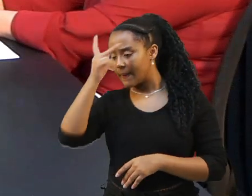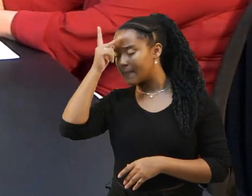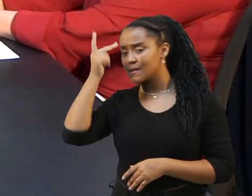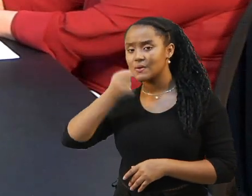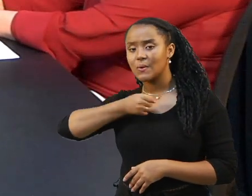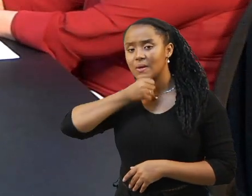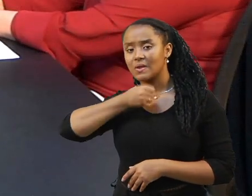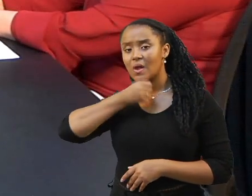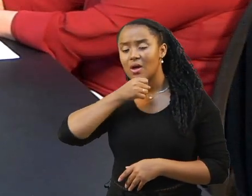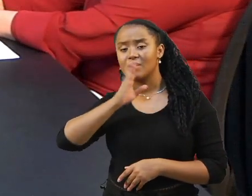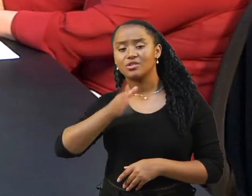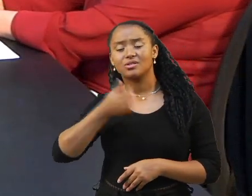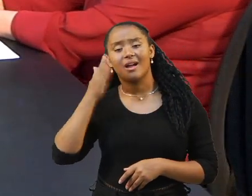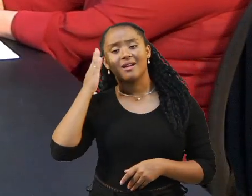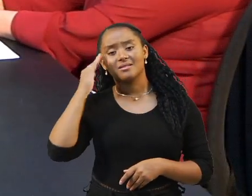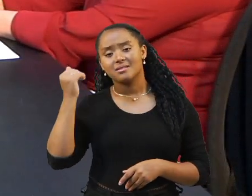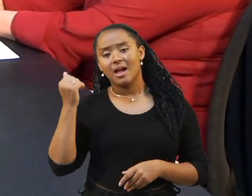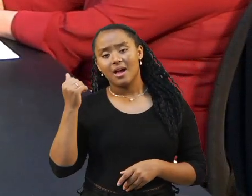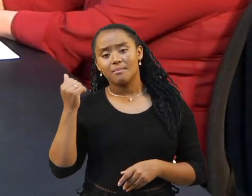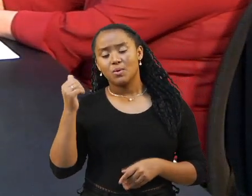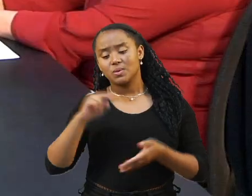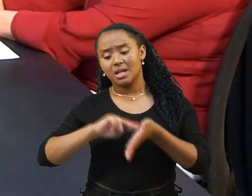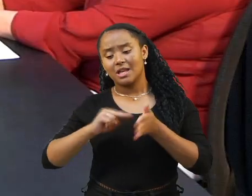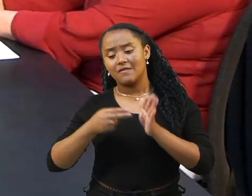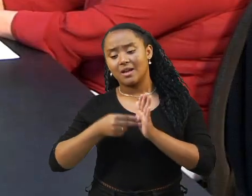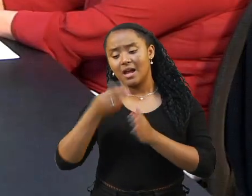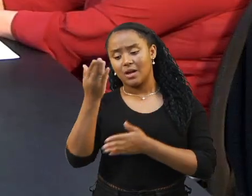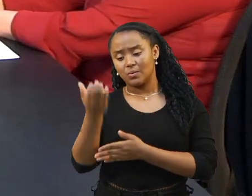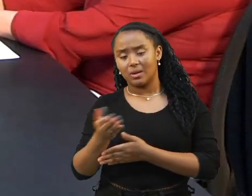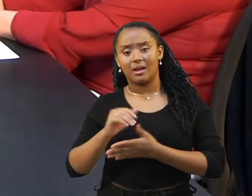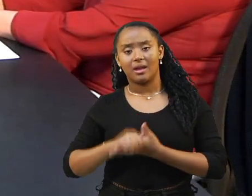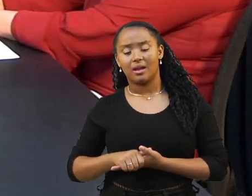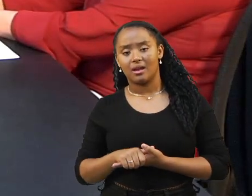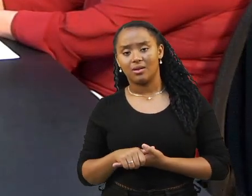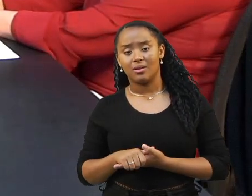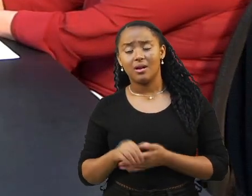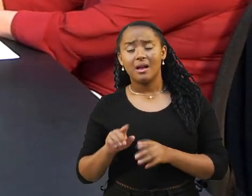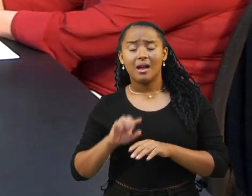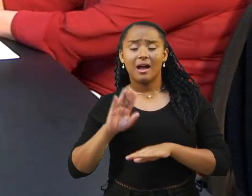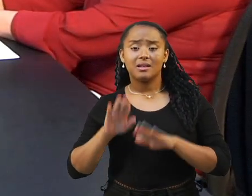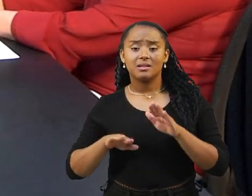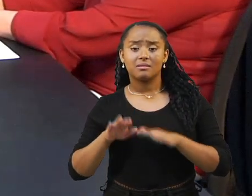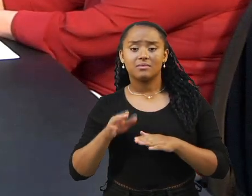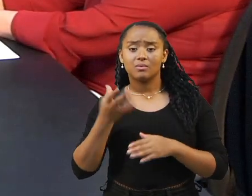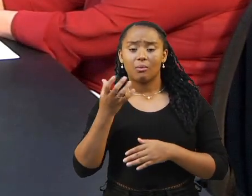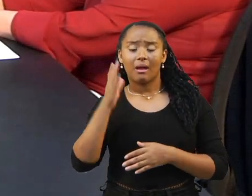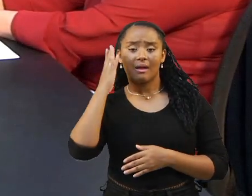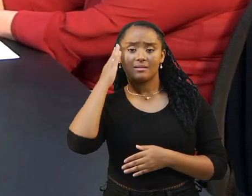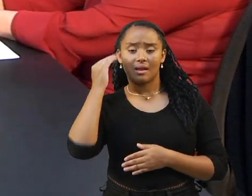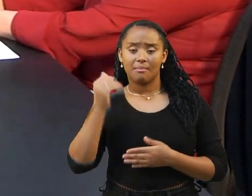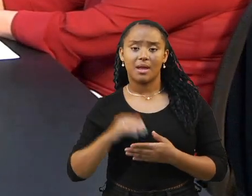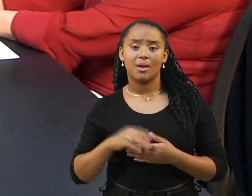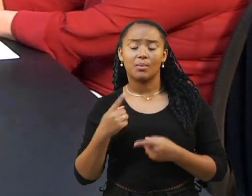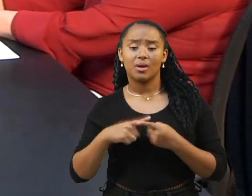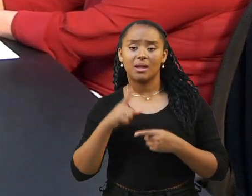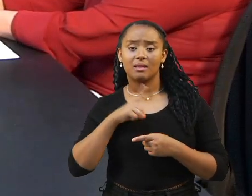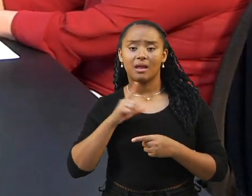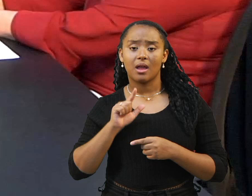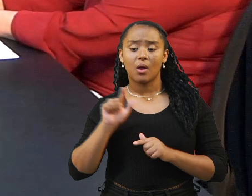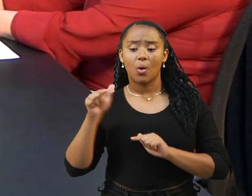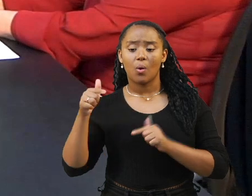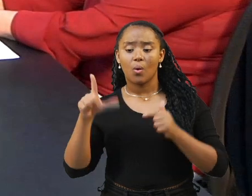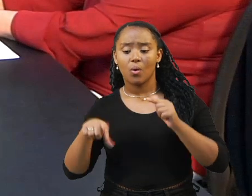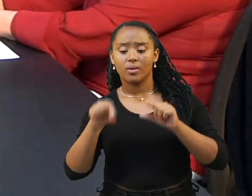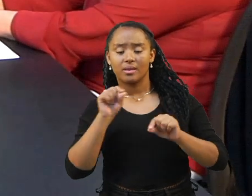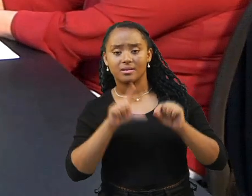idosa, mesmo sabendo o que ela não quer mais saber daquilo. Ela tem outras preferências, outros valores.